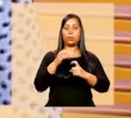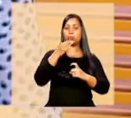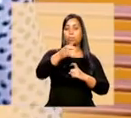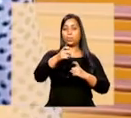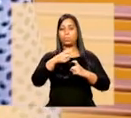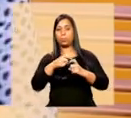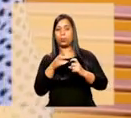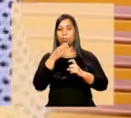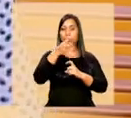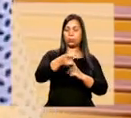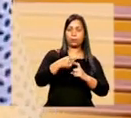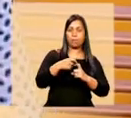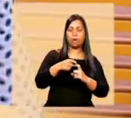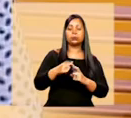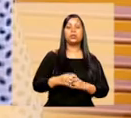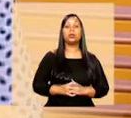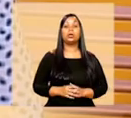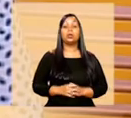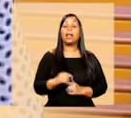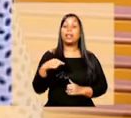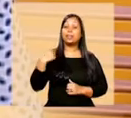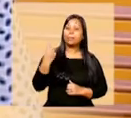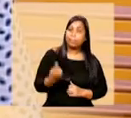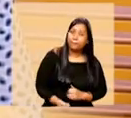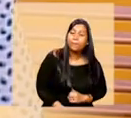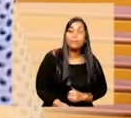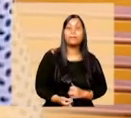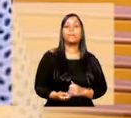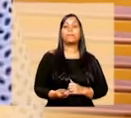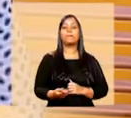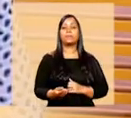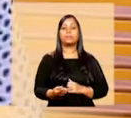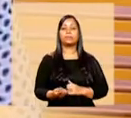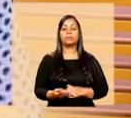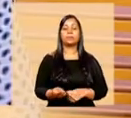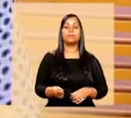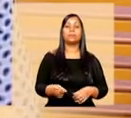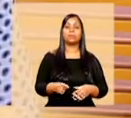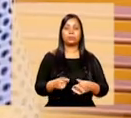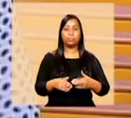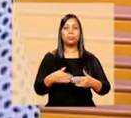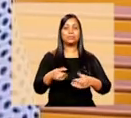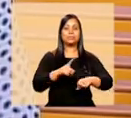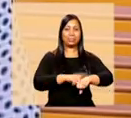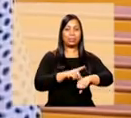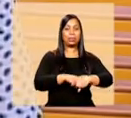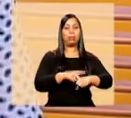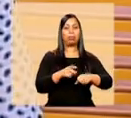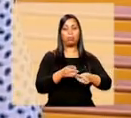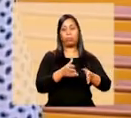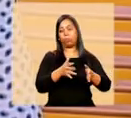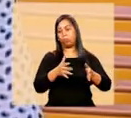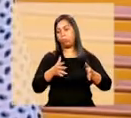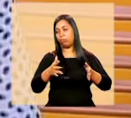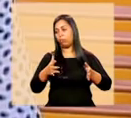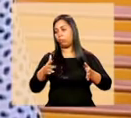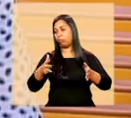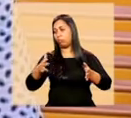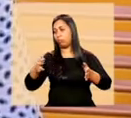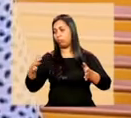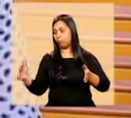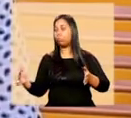acompanhamento, o hospital. Depois, conforme vai passando o tempo, vai